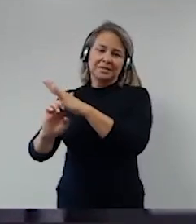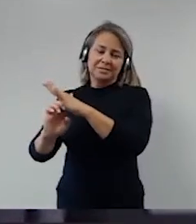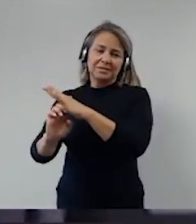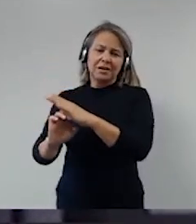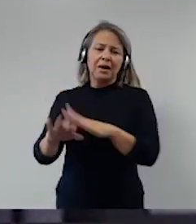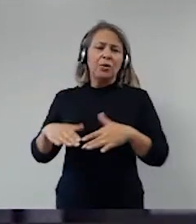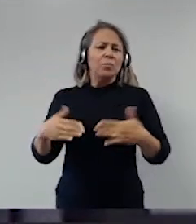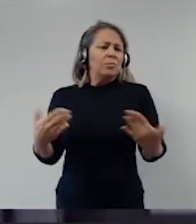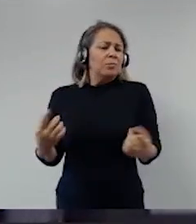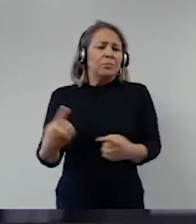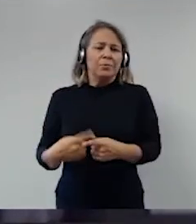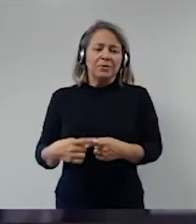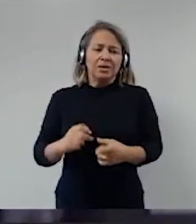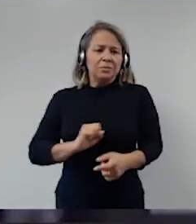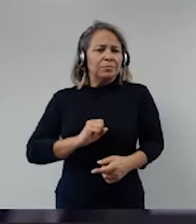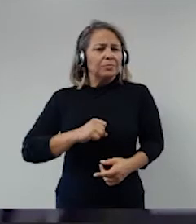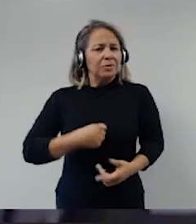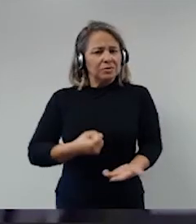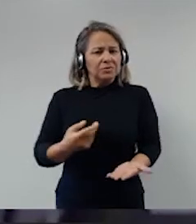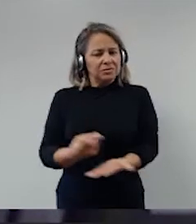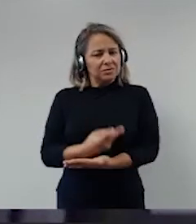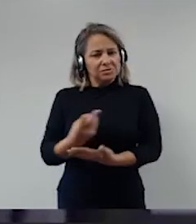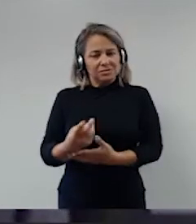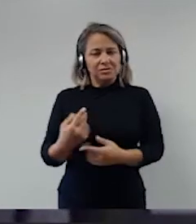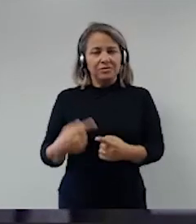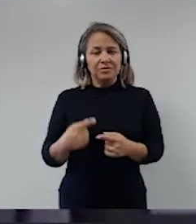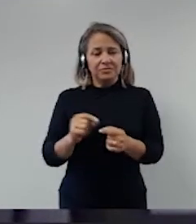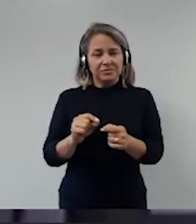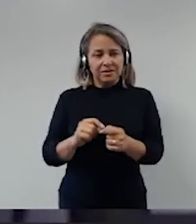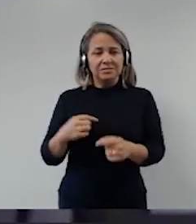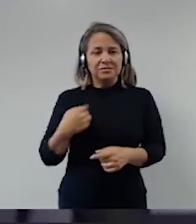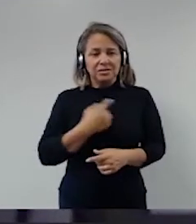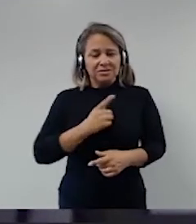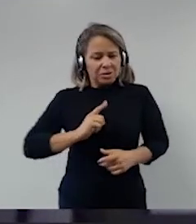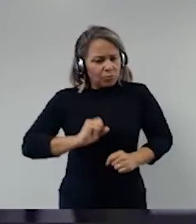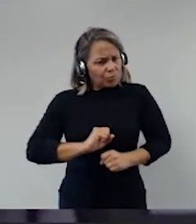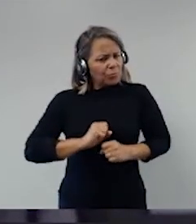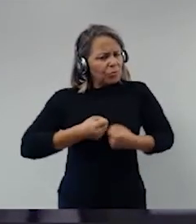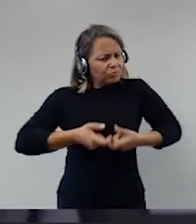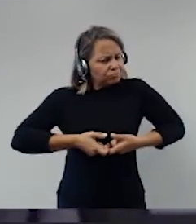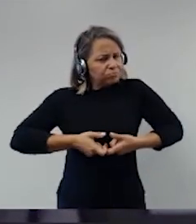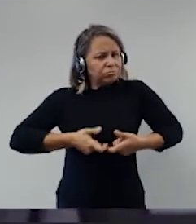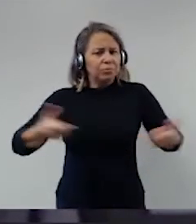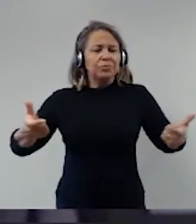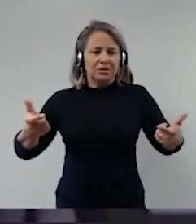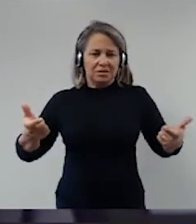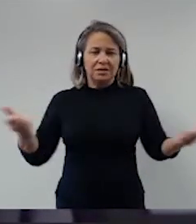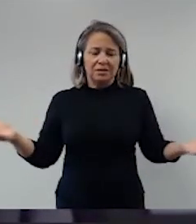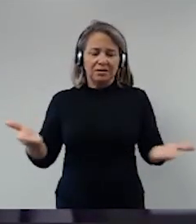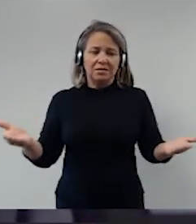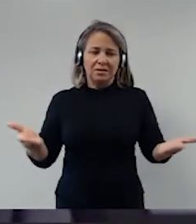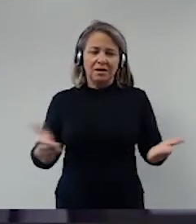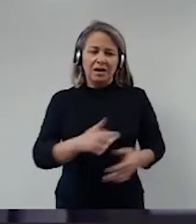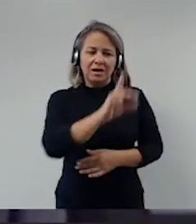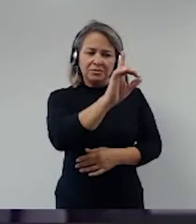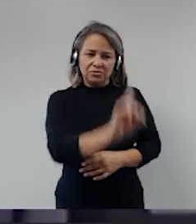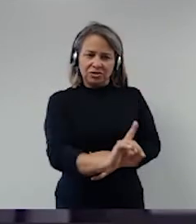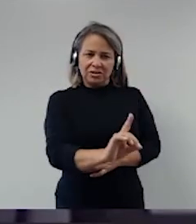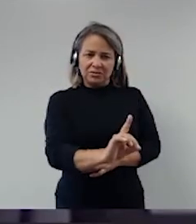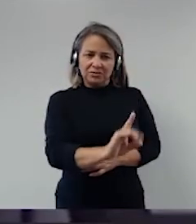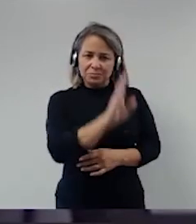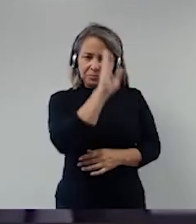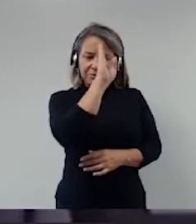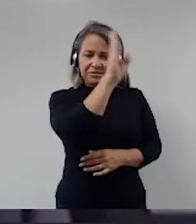é o motivo desse ódio? O que nos leva a um ódio tão grande a esses direitos